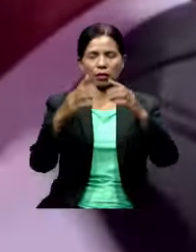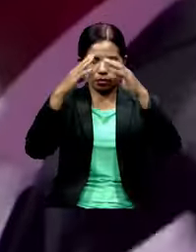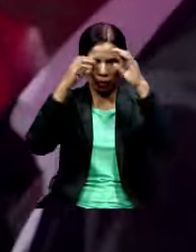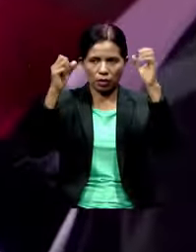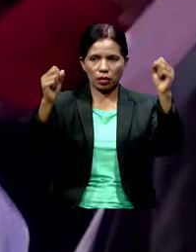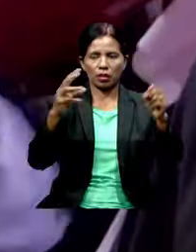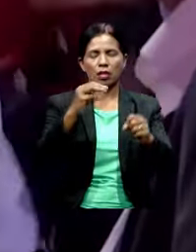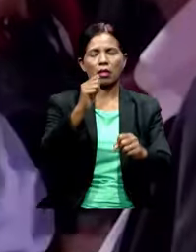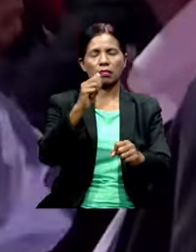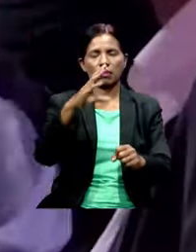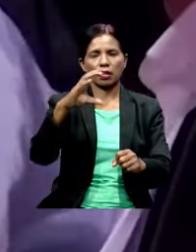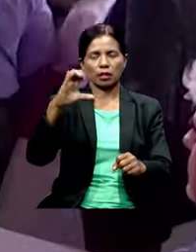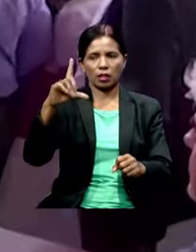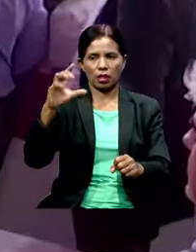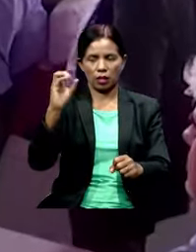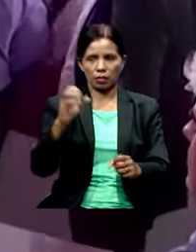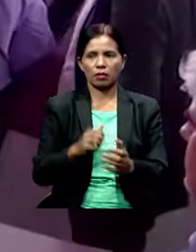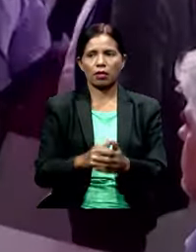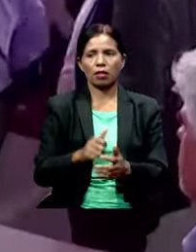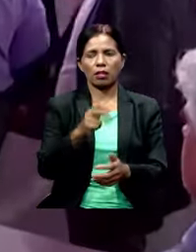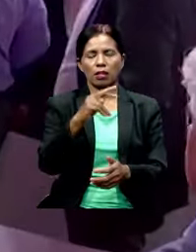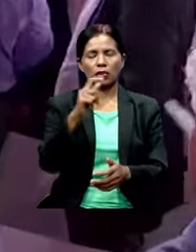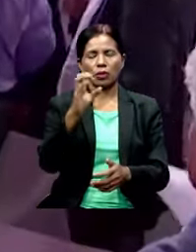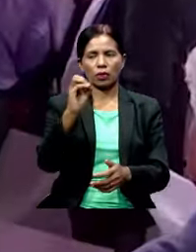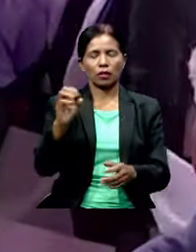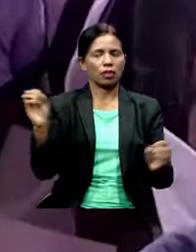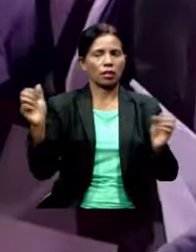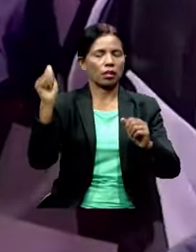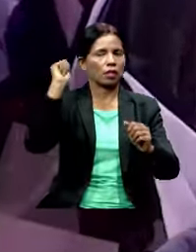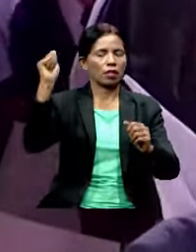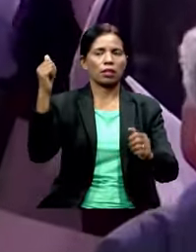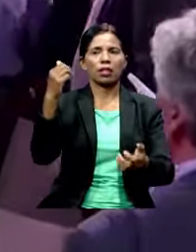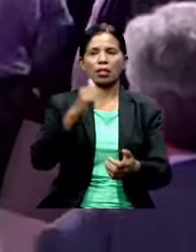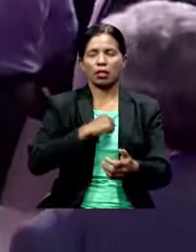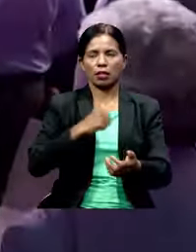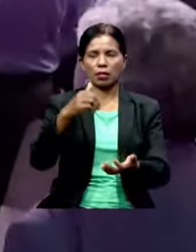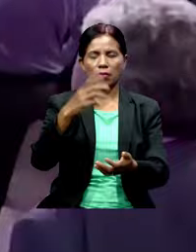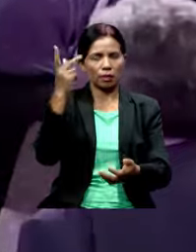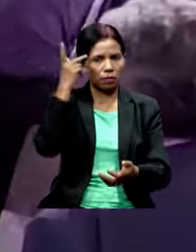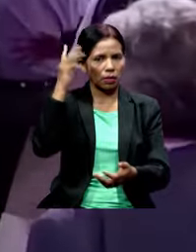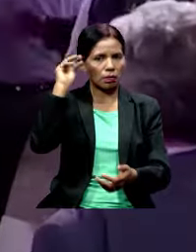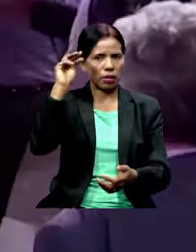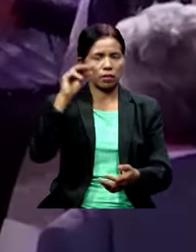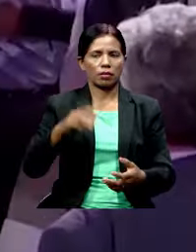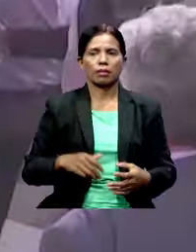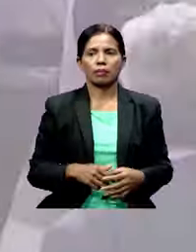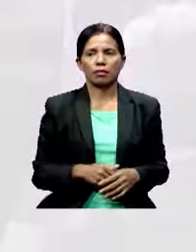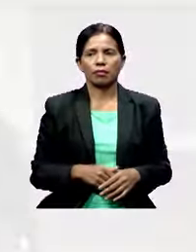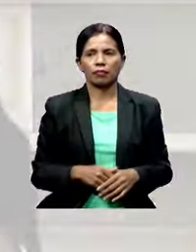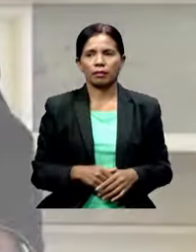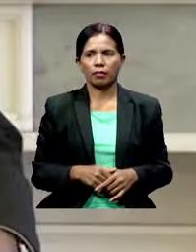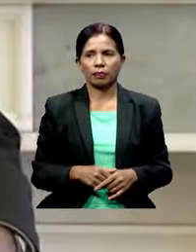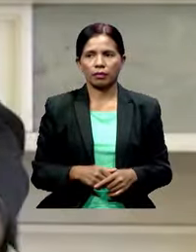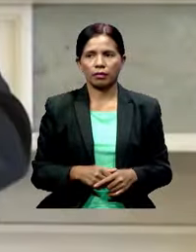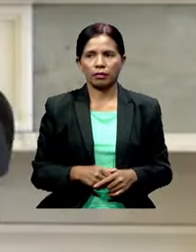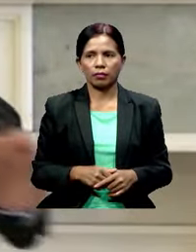presidente Marcelo Rebelo de Sousa. António Costa atente sei a candidata a Antan para primeiro-ministro. Eu não me vou recandidatar